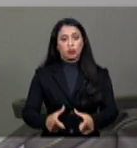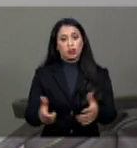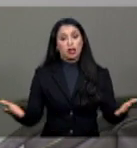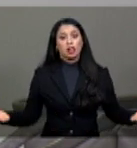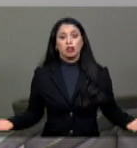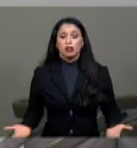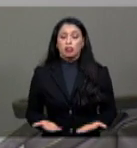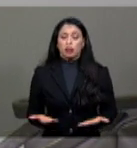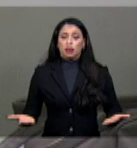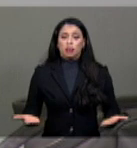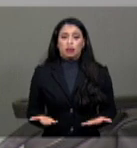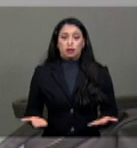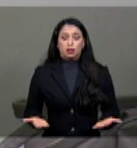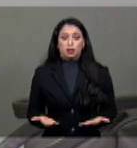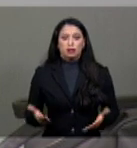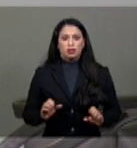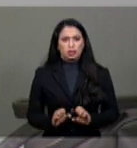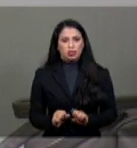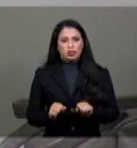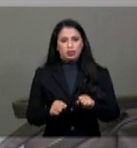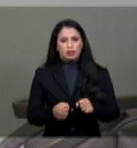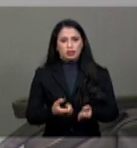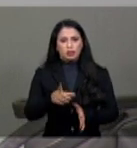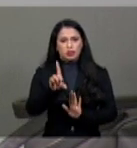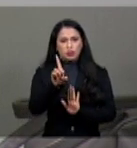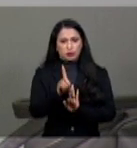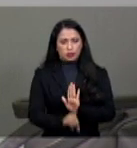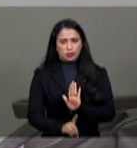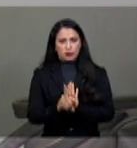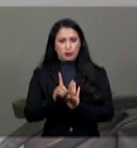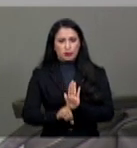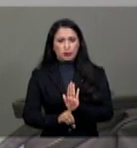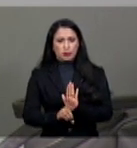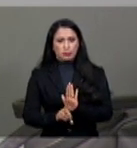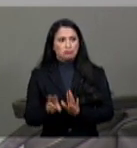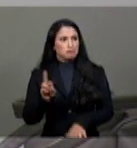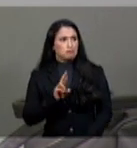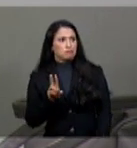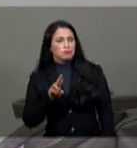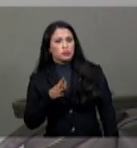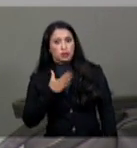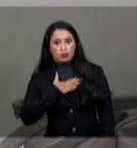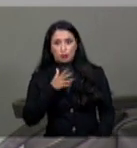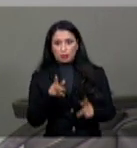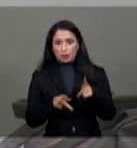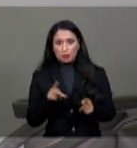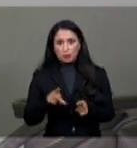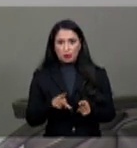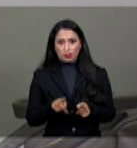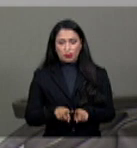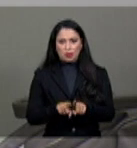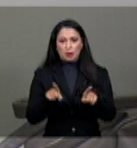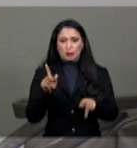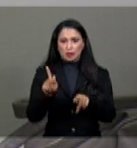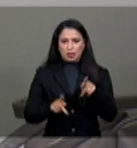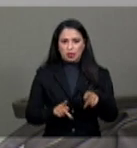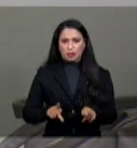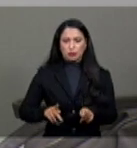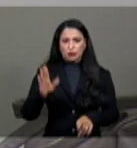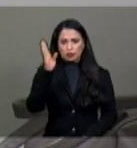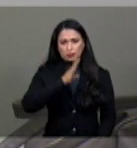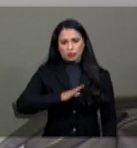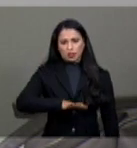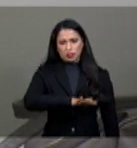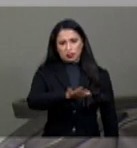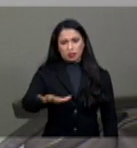hoje, atuando na defesa dos direitos, eu atuo na defesa dos direitos não só do meu povo, mas dos povos indígenas do Brasil, e